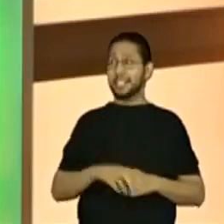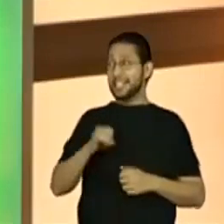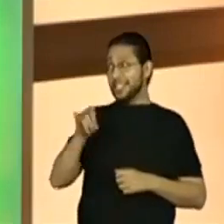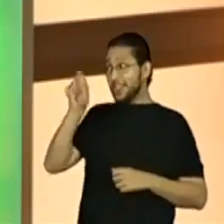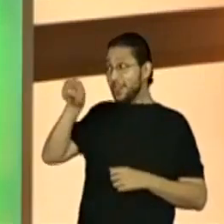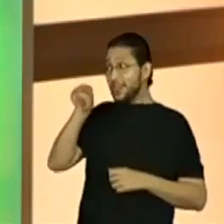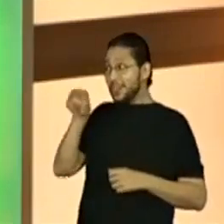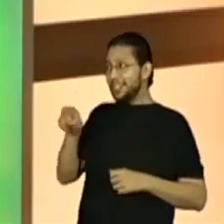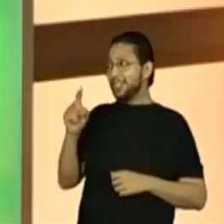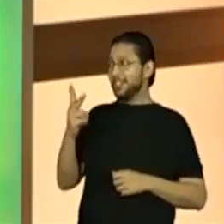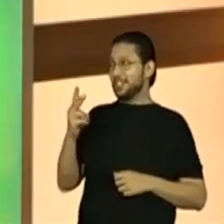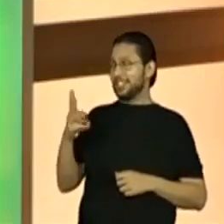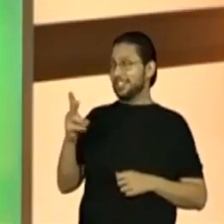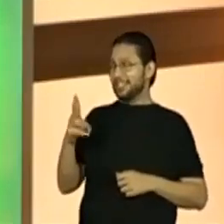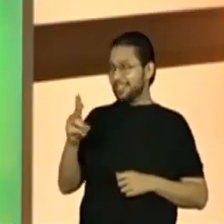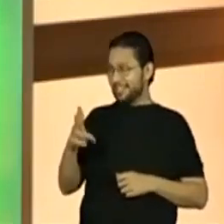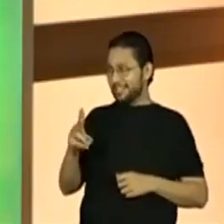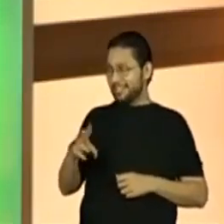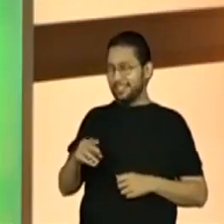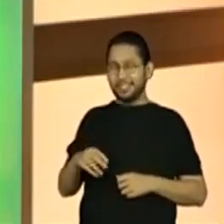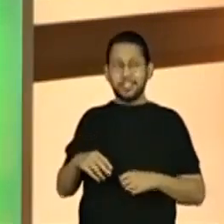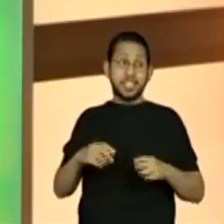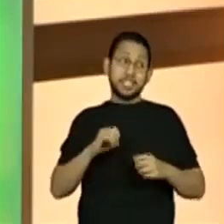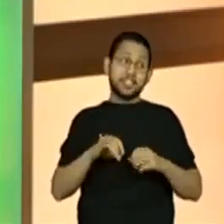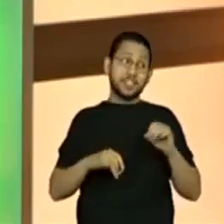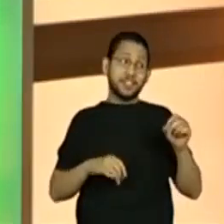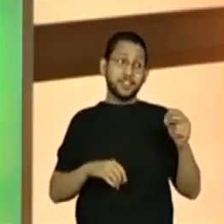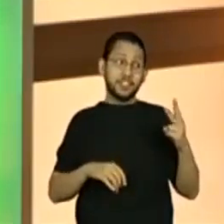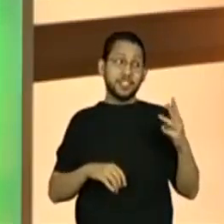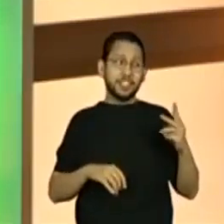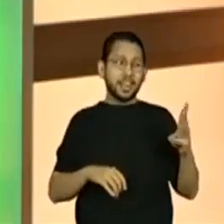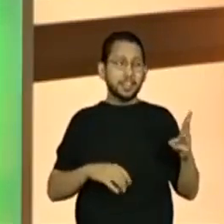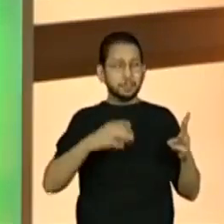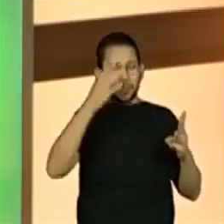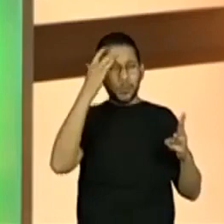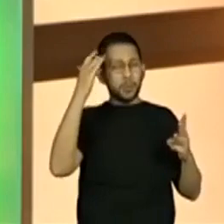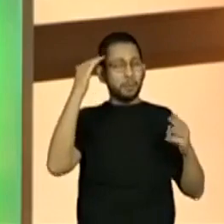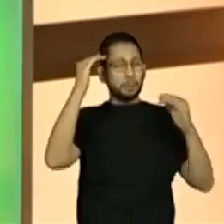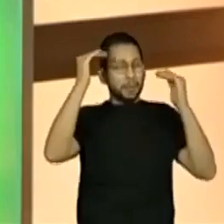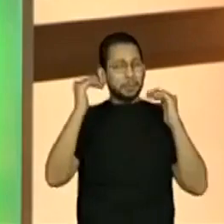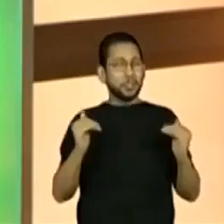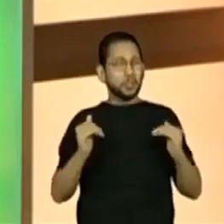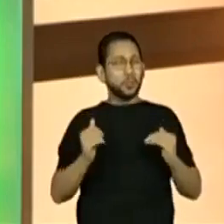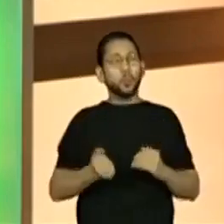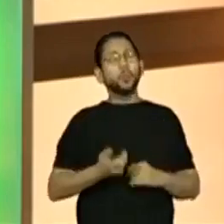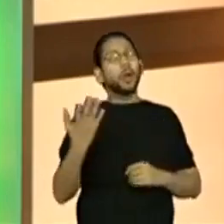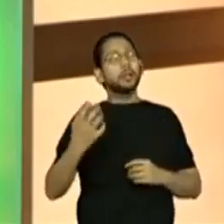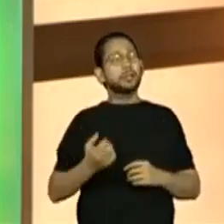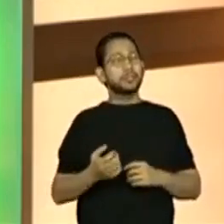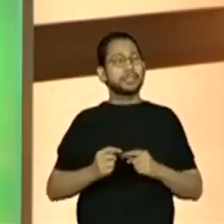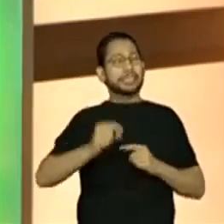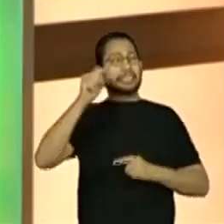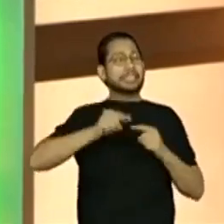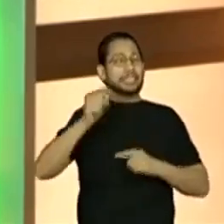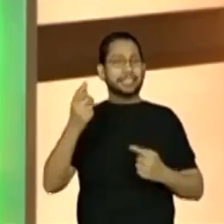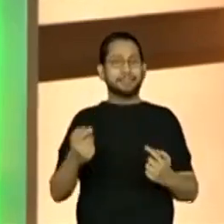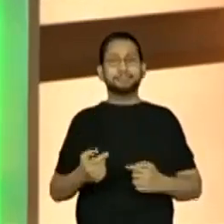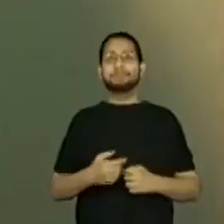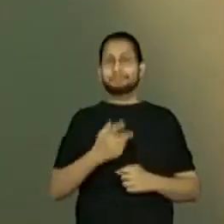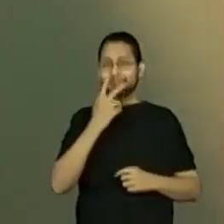23 e uns quebrados, como disse um aluno aqui, imagina se alguém mais baixinho. Ixi, Nossa, vai dar um precisar monte. de muito